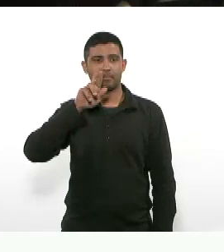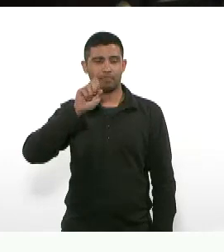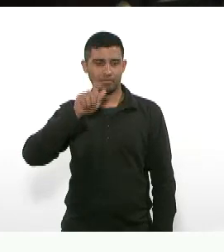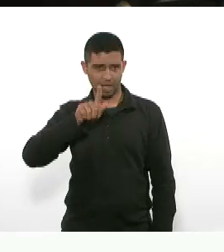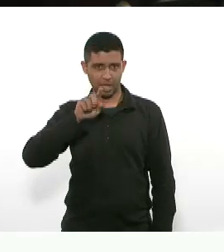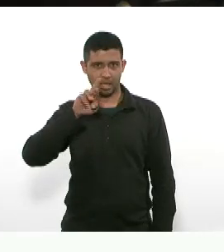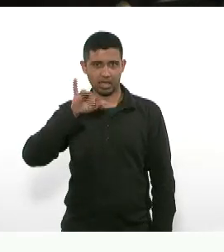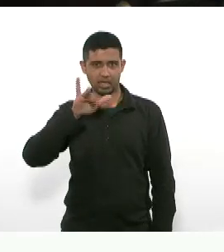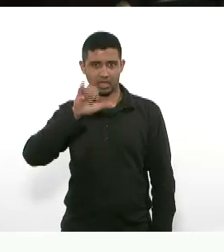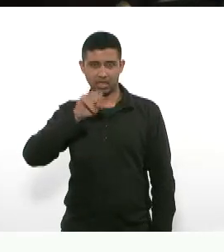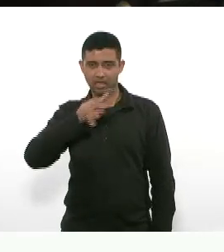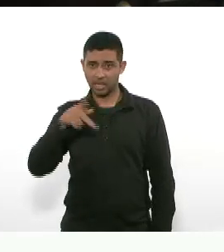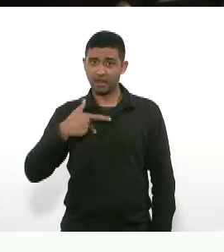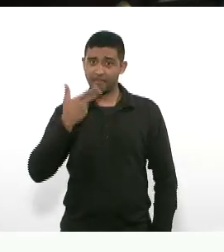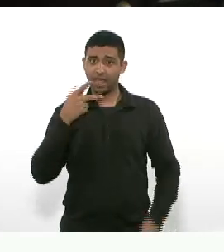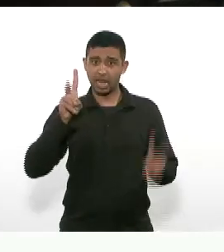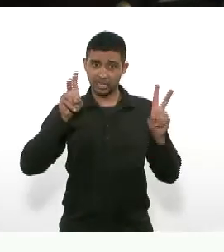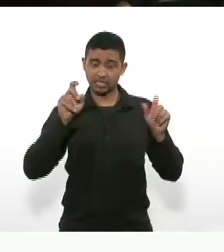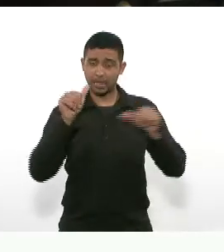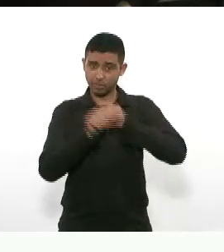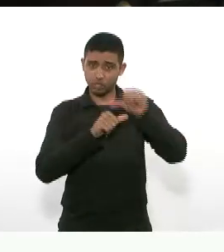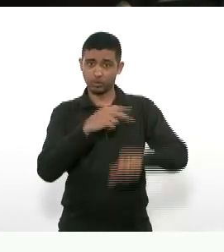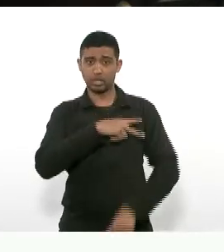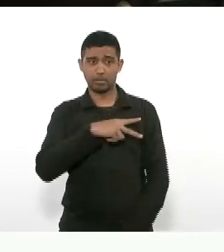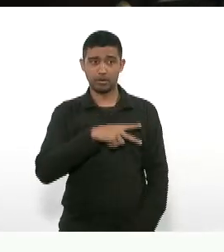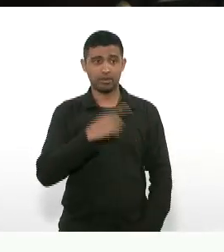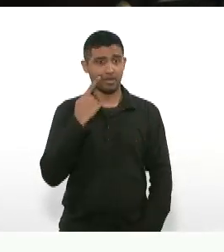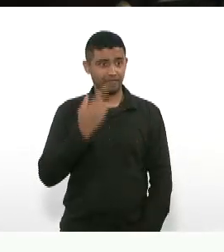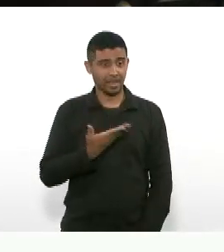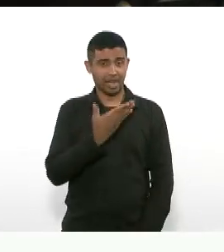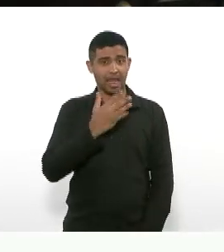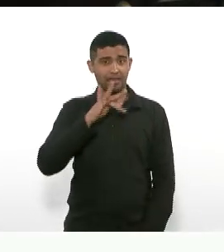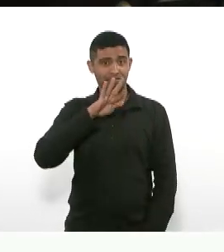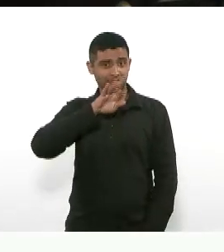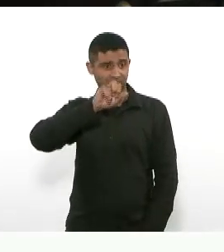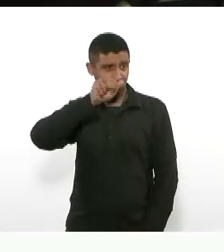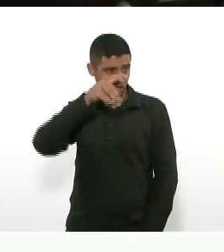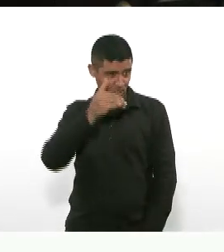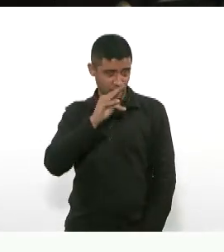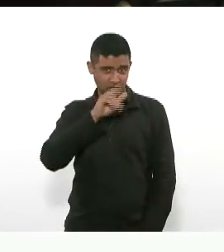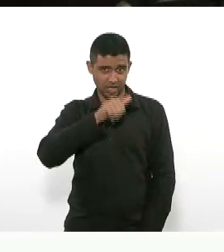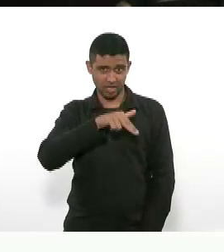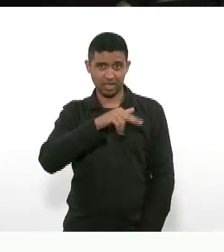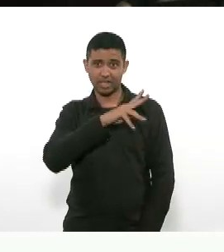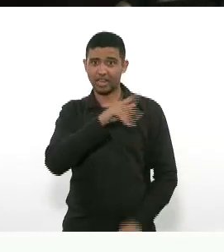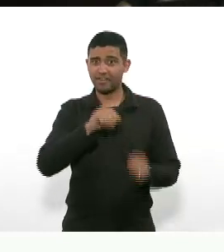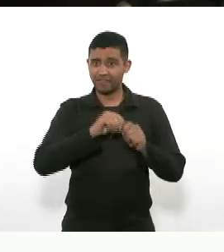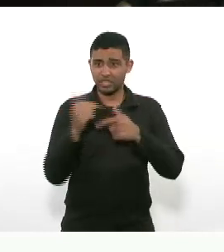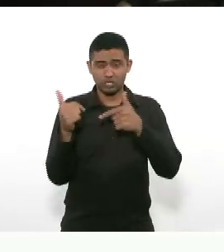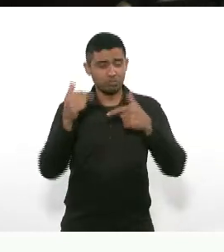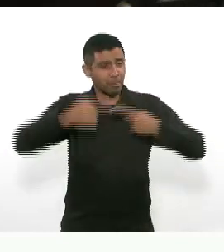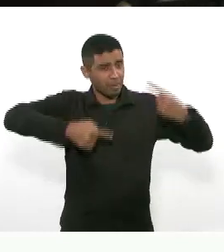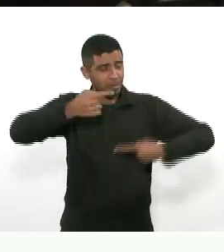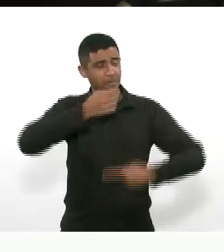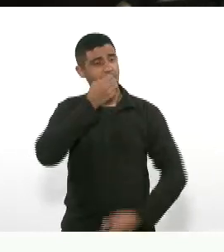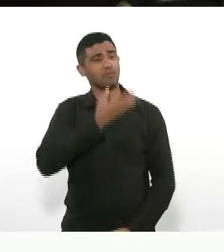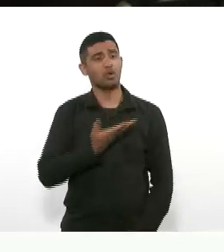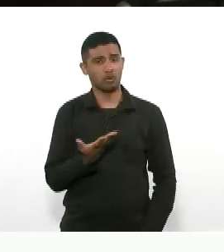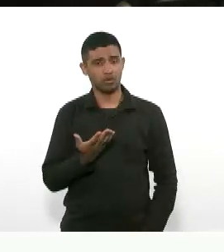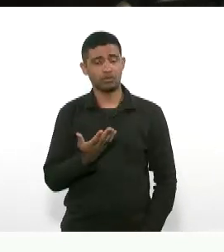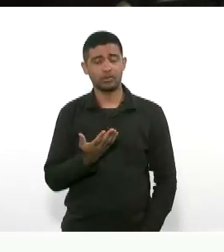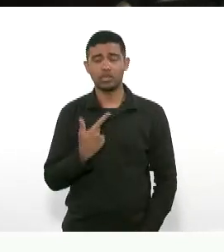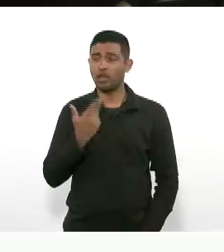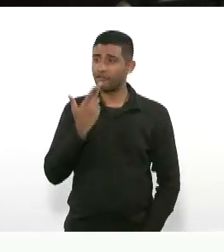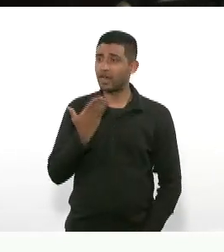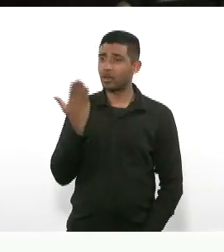dessa questão da privatização. E a Firjan fez muito bem esse debate. E a Firjan fez, daí a minha fala com o doutor